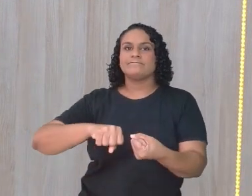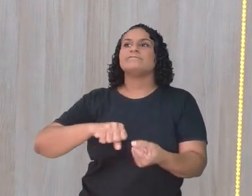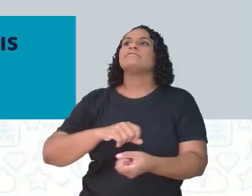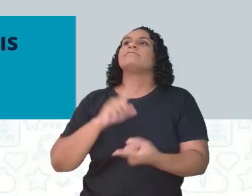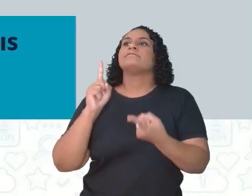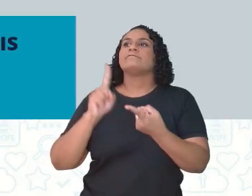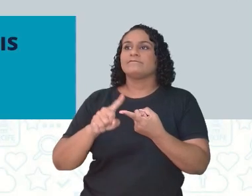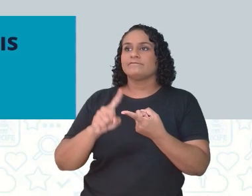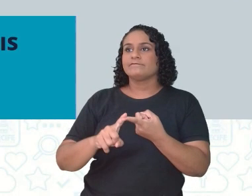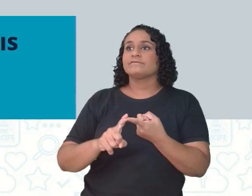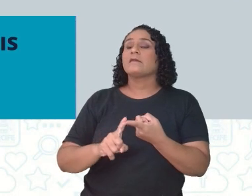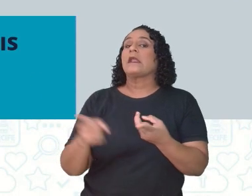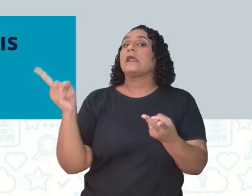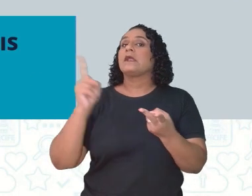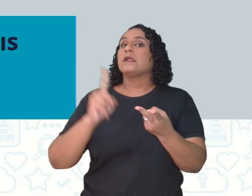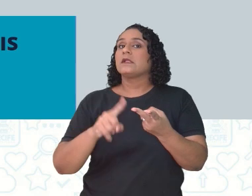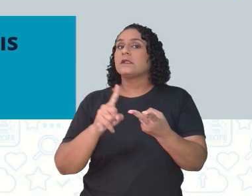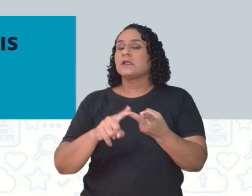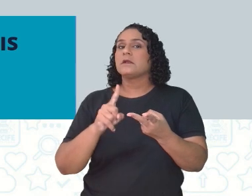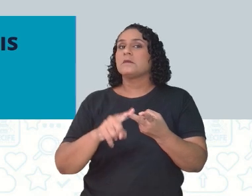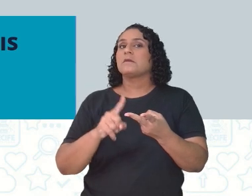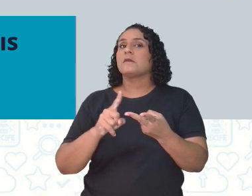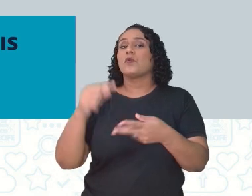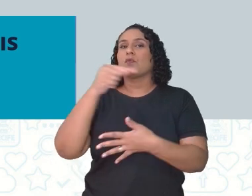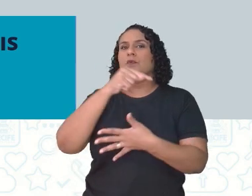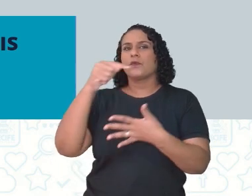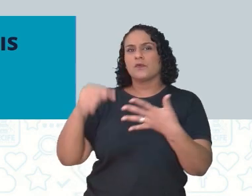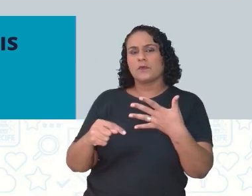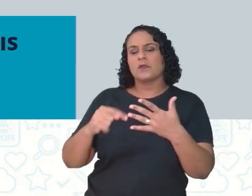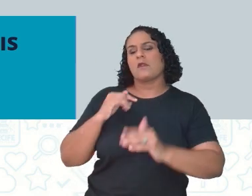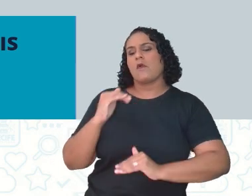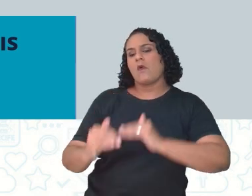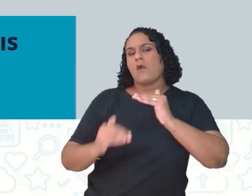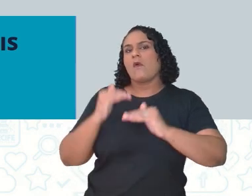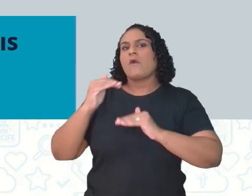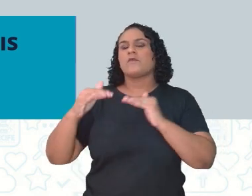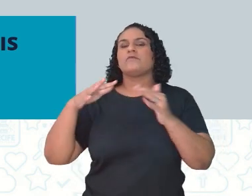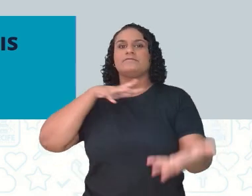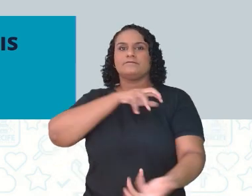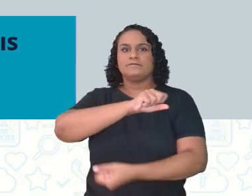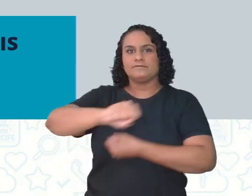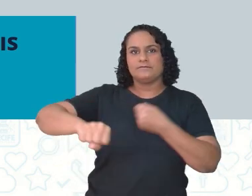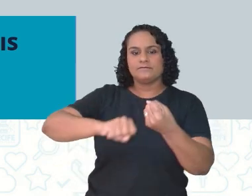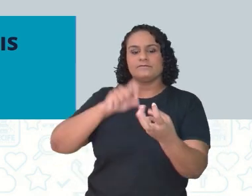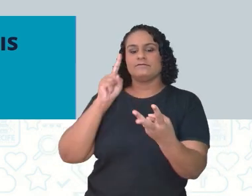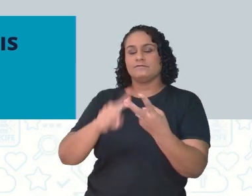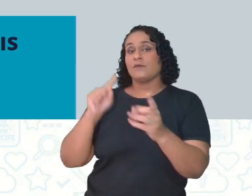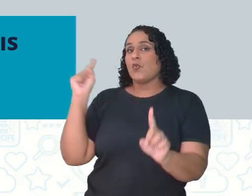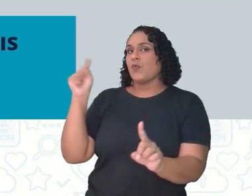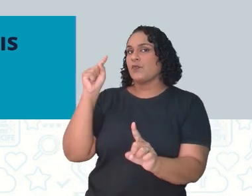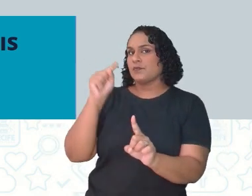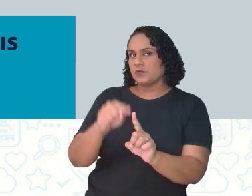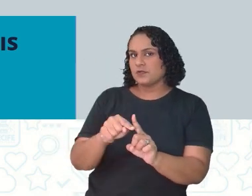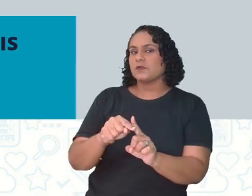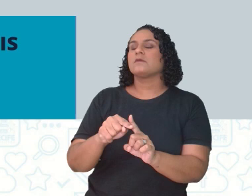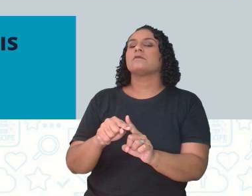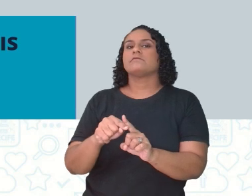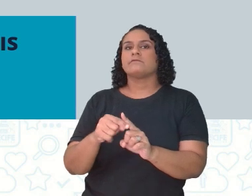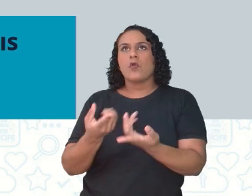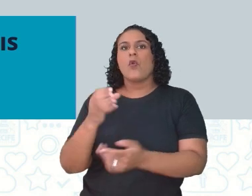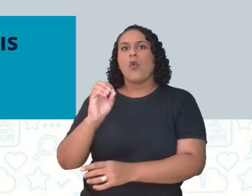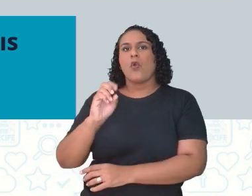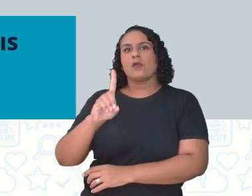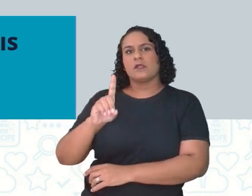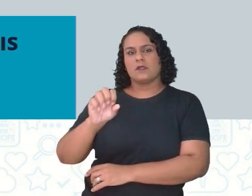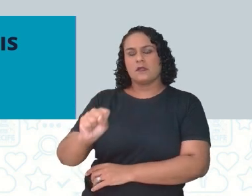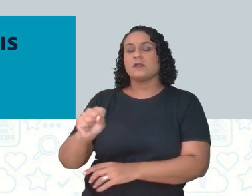sustentável. Nós falamos também sobre os princípios do desenvolvimento sustentável, os objetivos, como as ODS, né? E